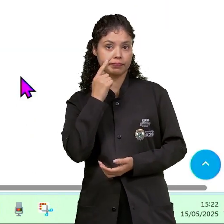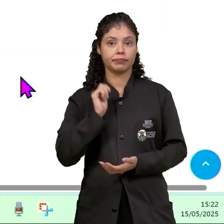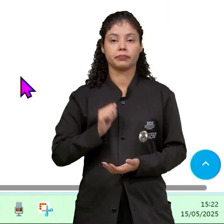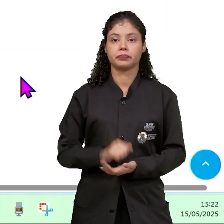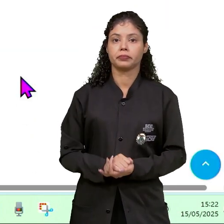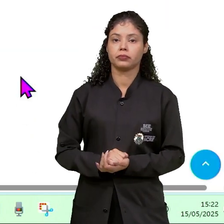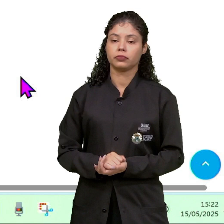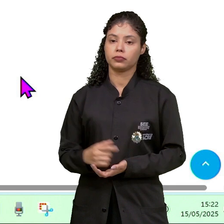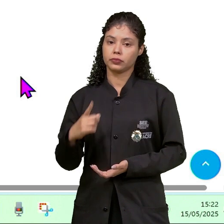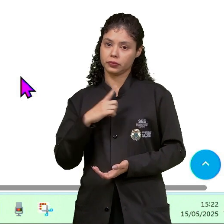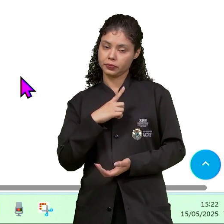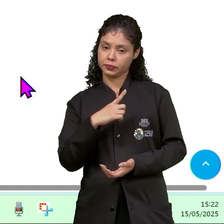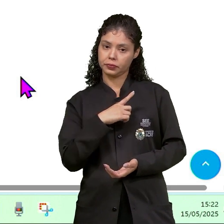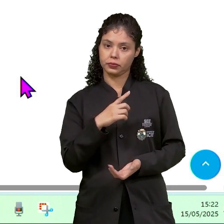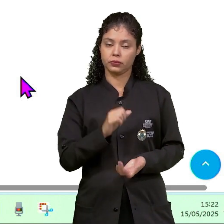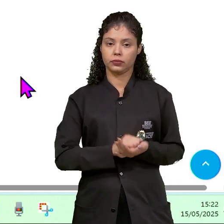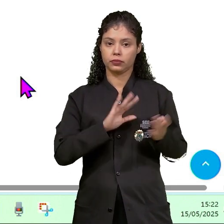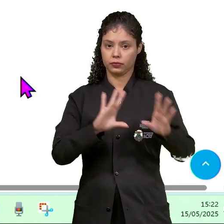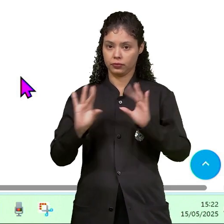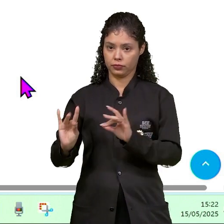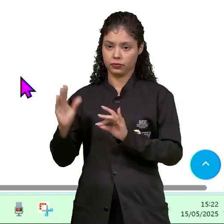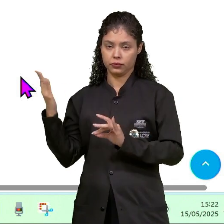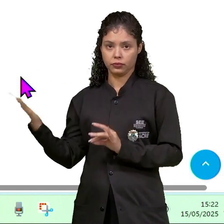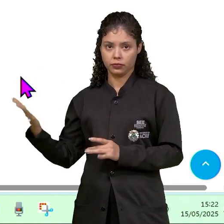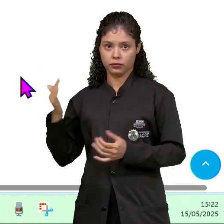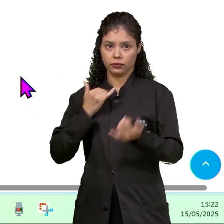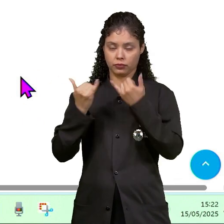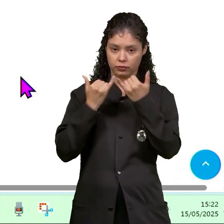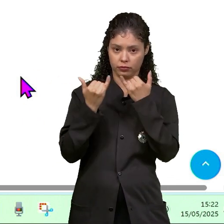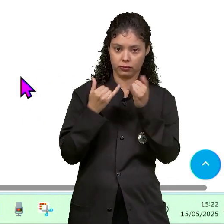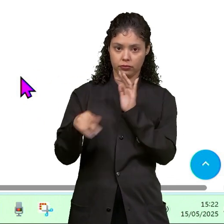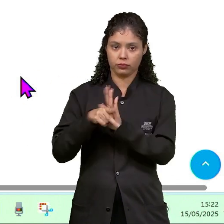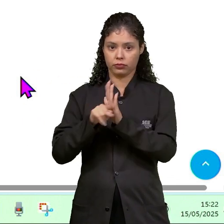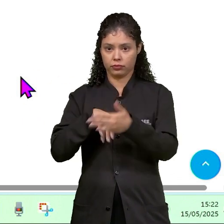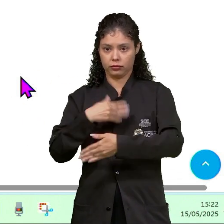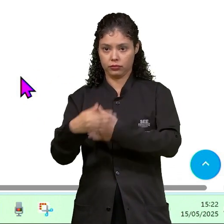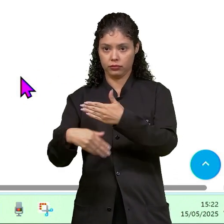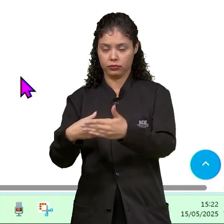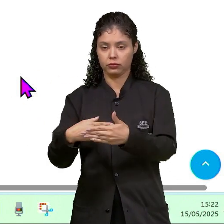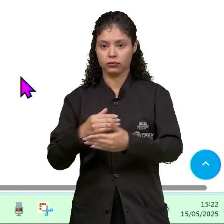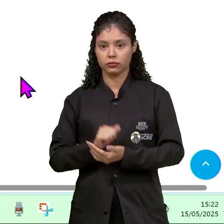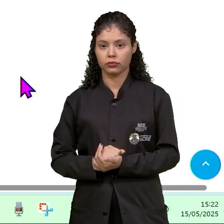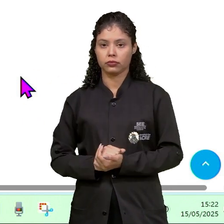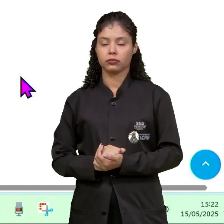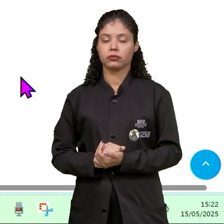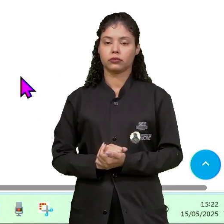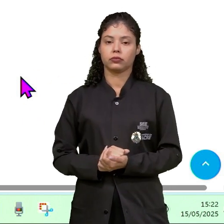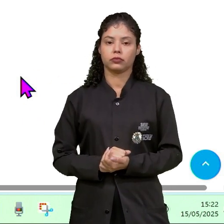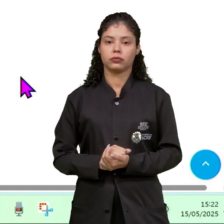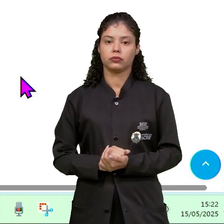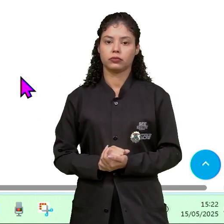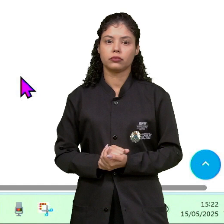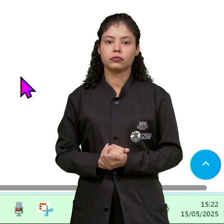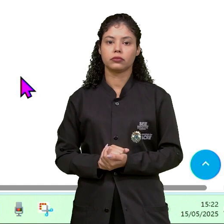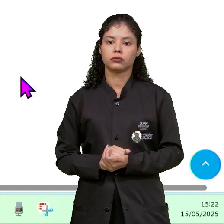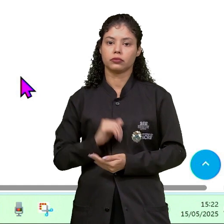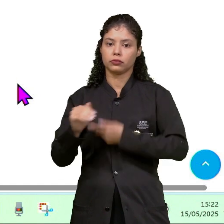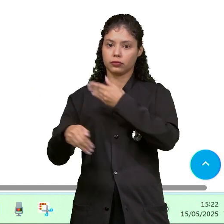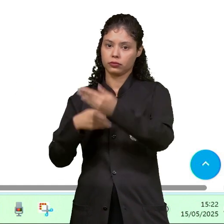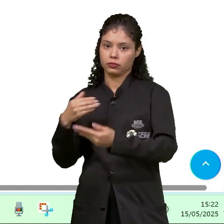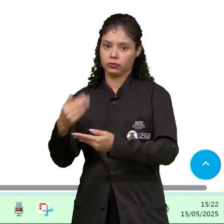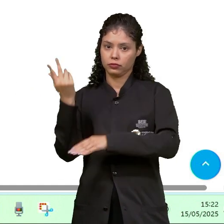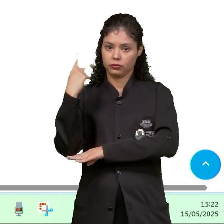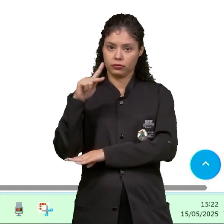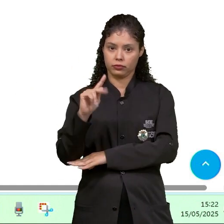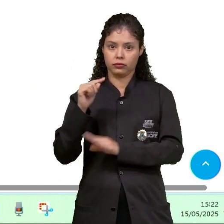Ele me trouxe aqui eu coloquei, como eu tinha lá 5 processos, ele me trouxe aqui, ó, lista de desempenho de processos no período tal.